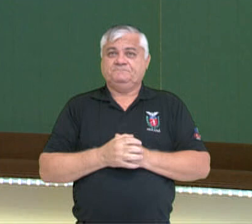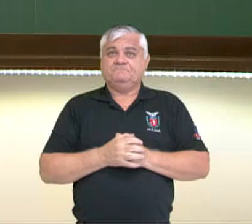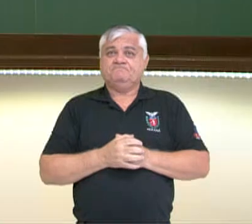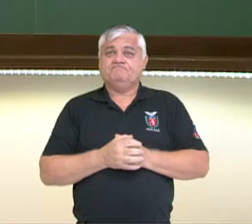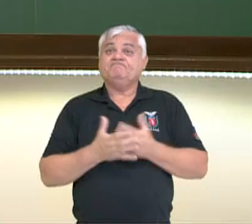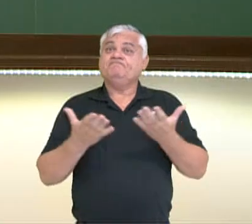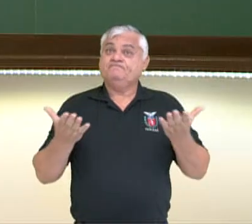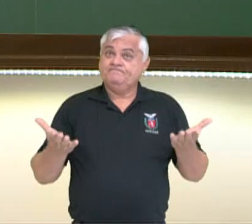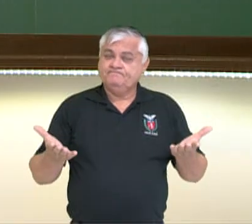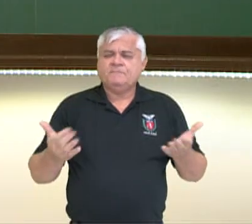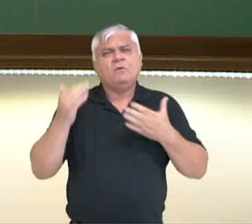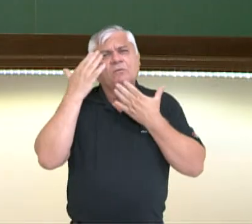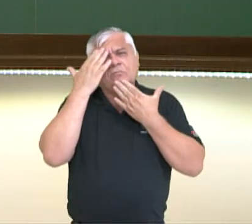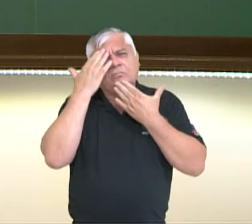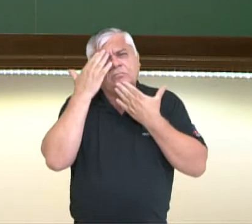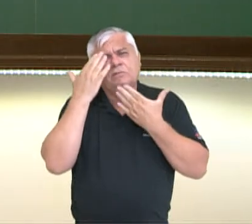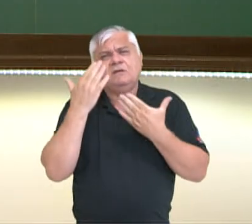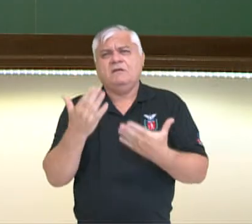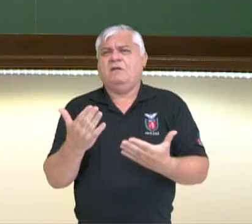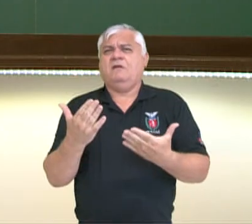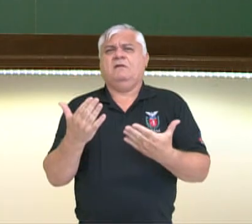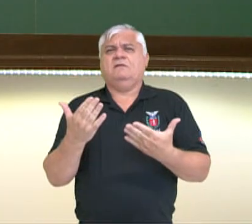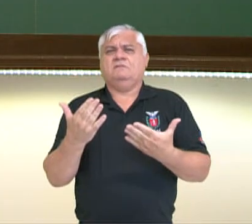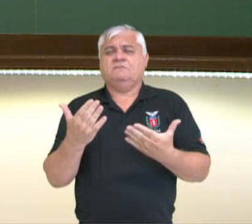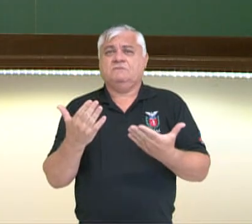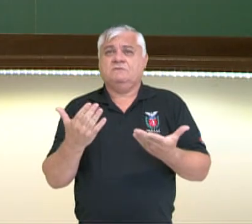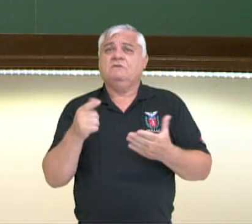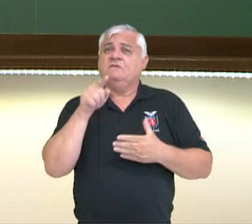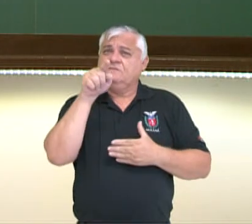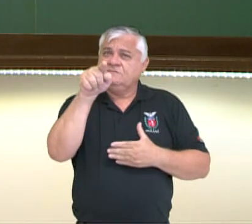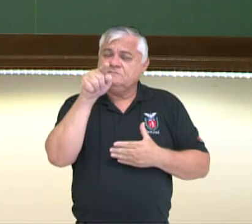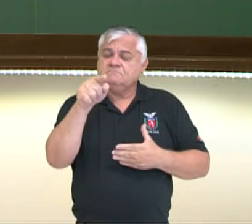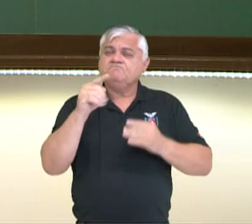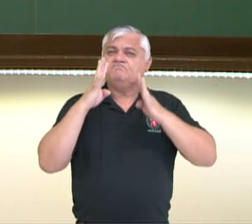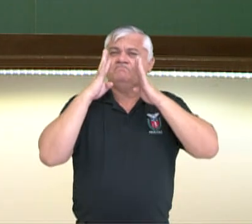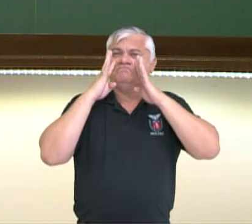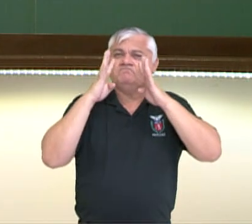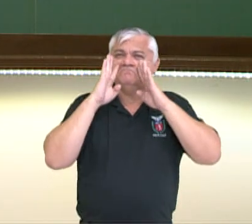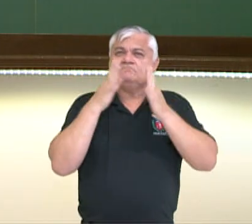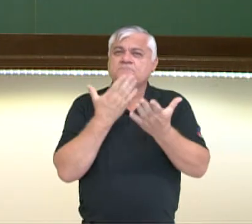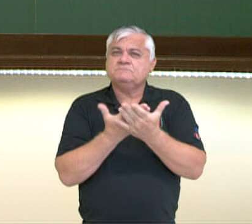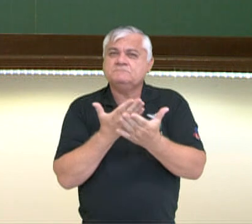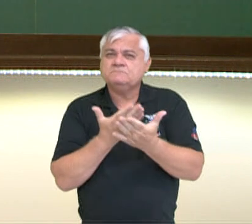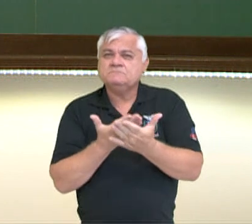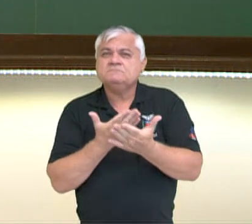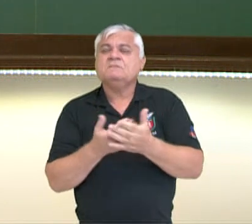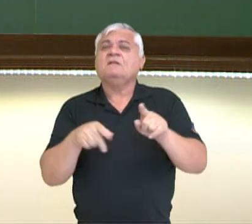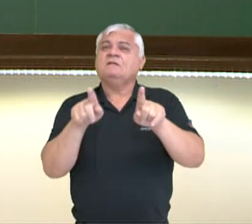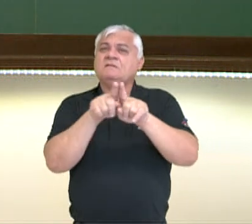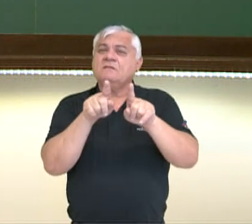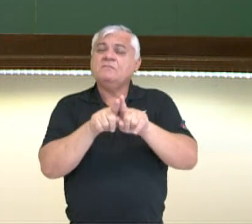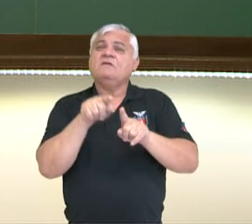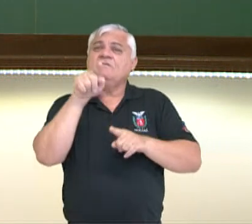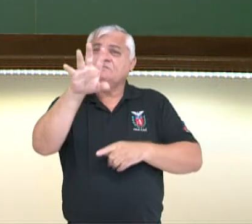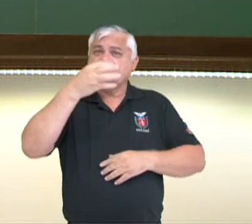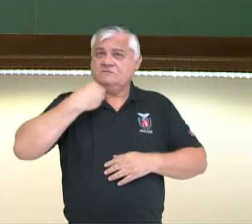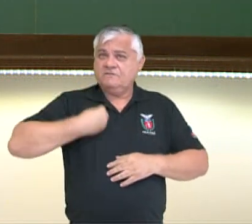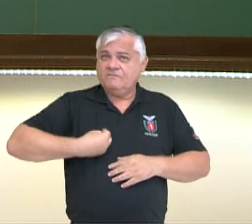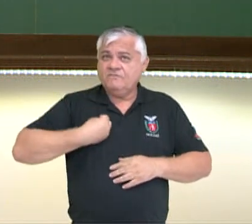isso, pessoal, eu agradeço muito a colaboração de vocês nessa aula, agradeço também que vocês estão aí